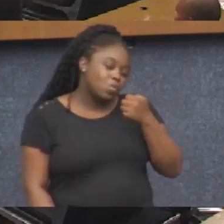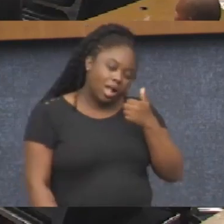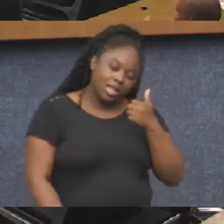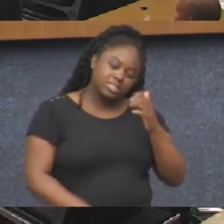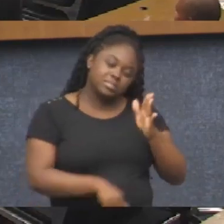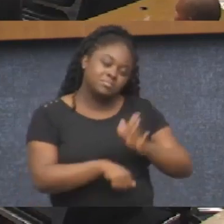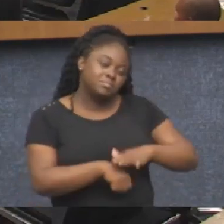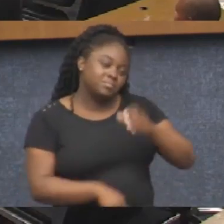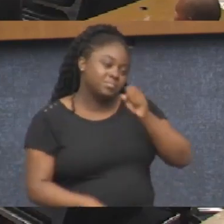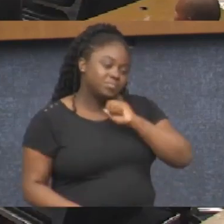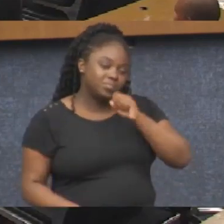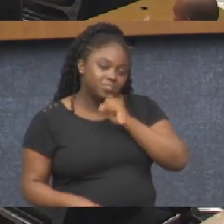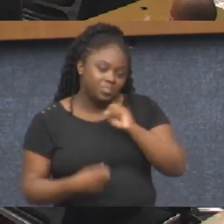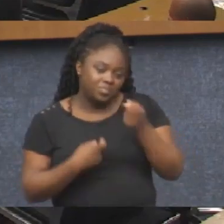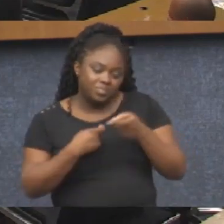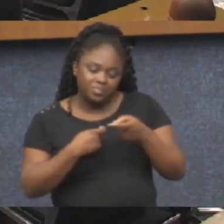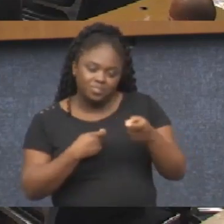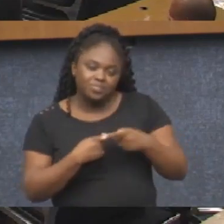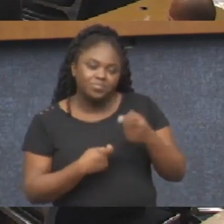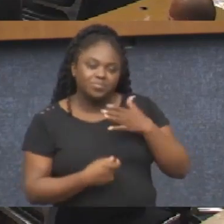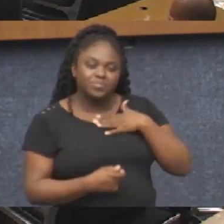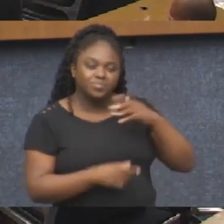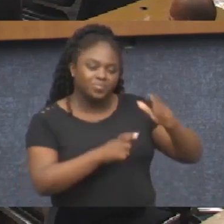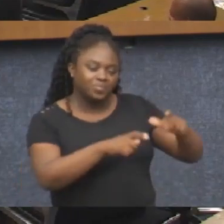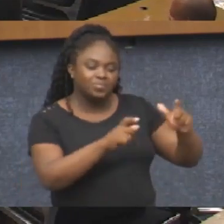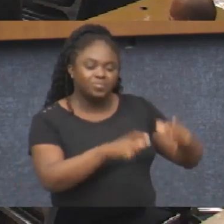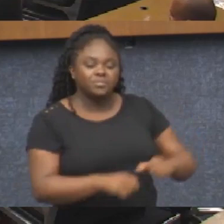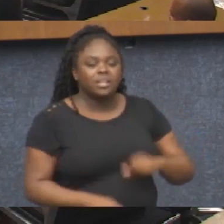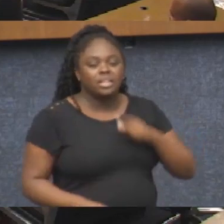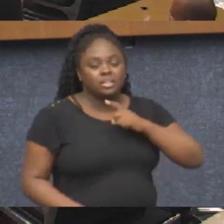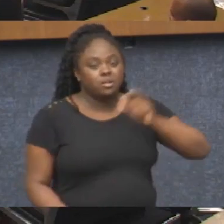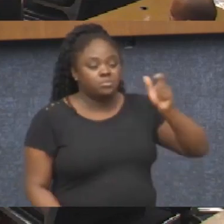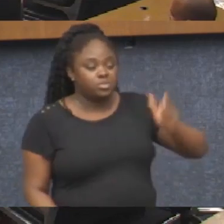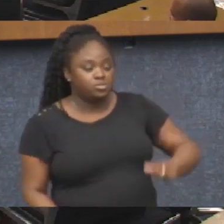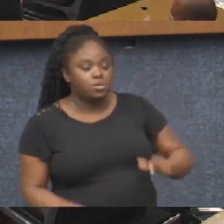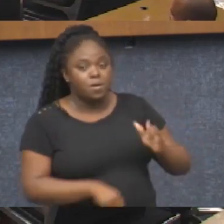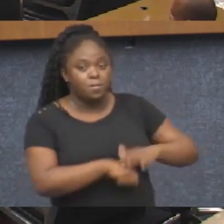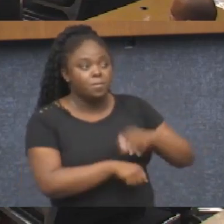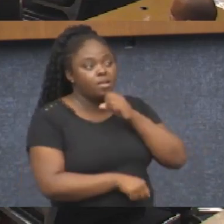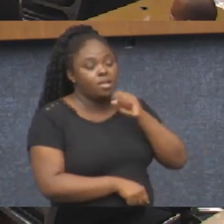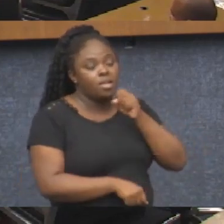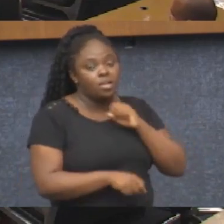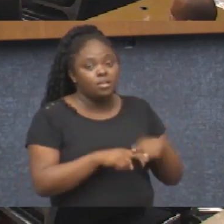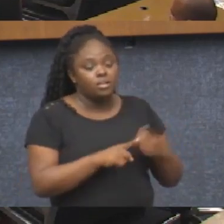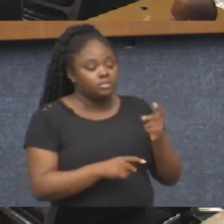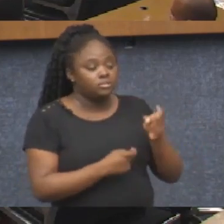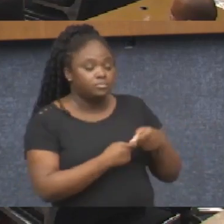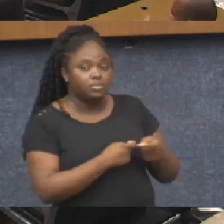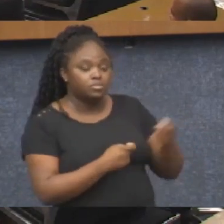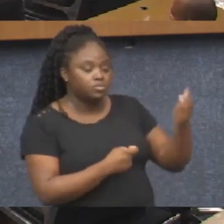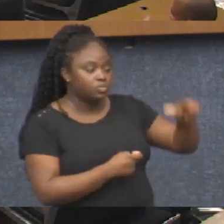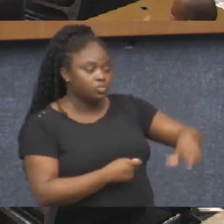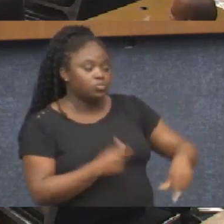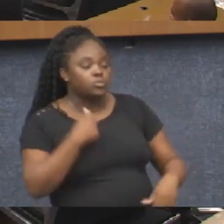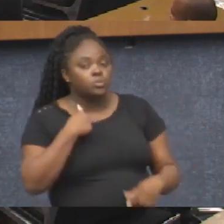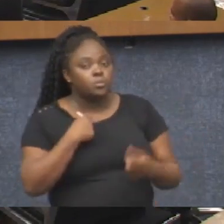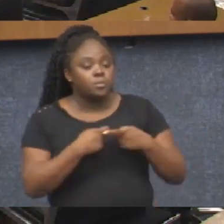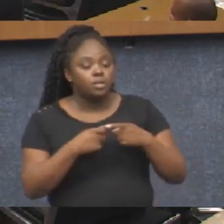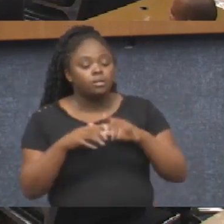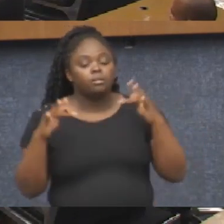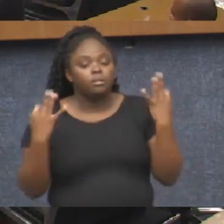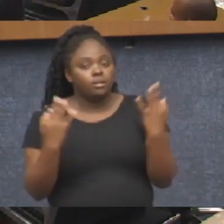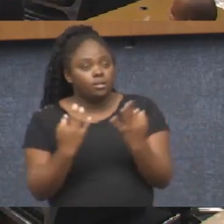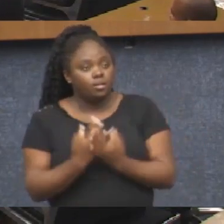mais velho médico da minha unidade. Eu ainda tenho um que ainda ganha de mim, mas ele é o clínico da unidade. Como médico de família, eu